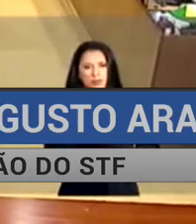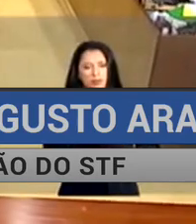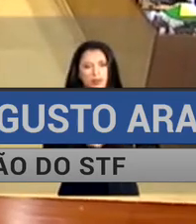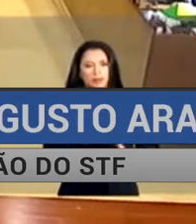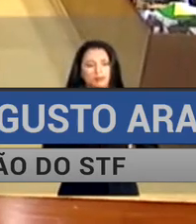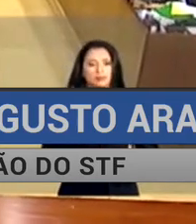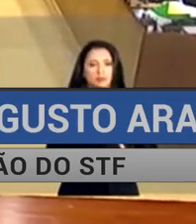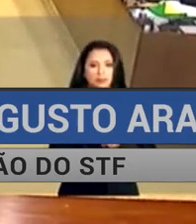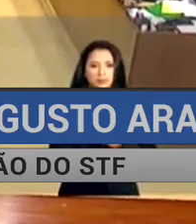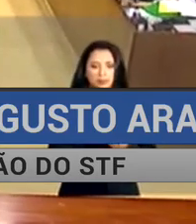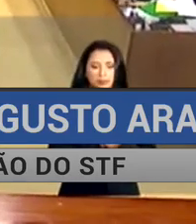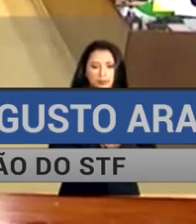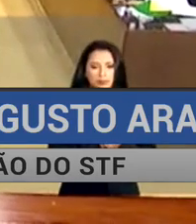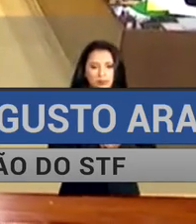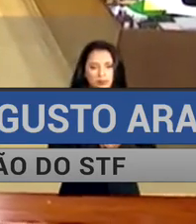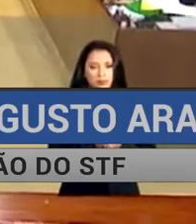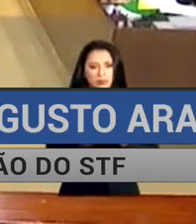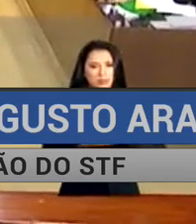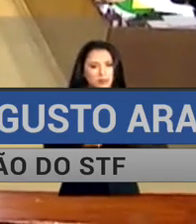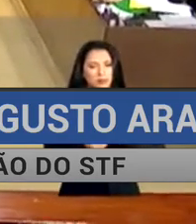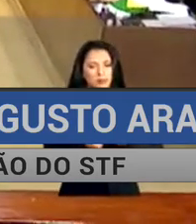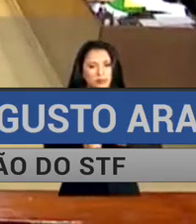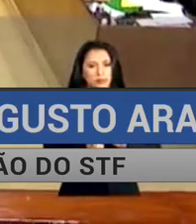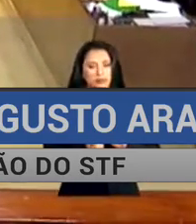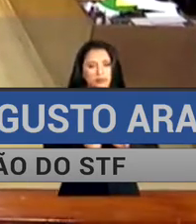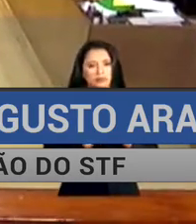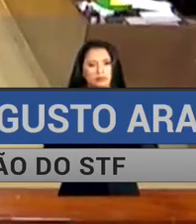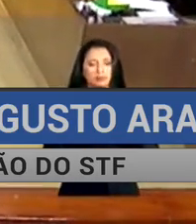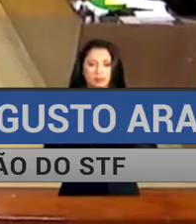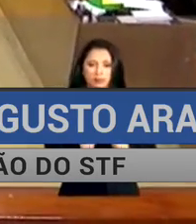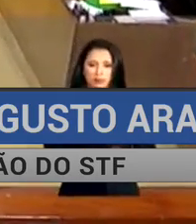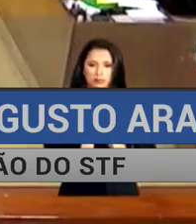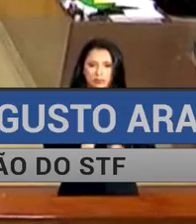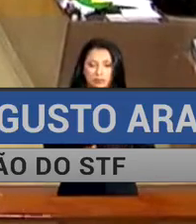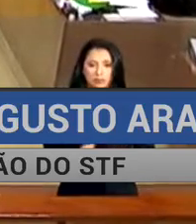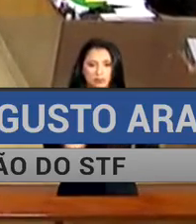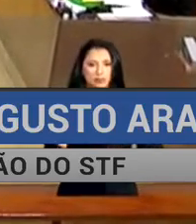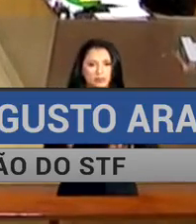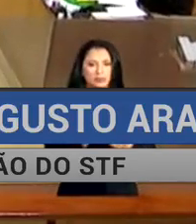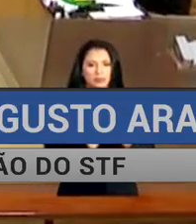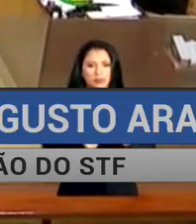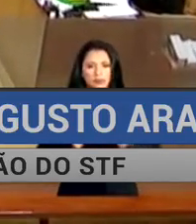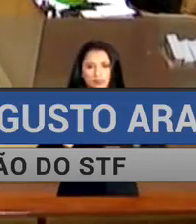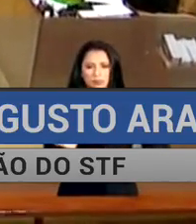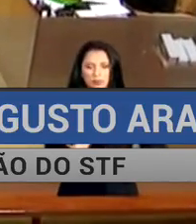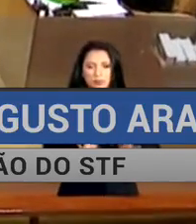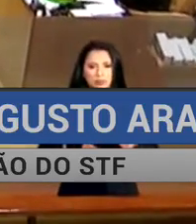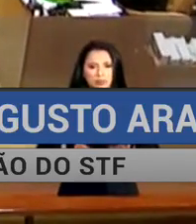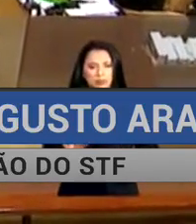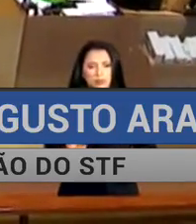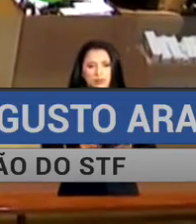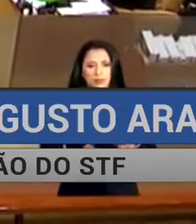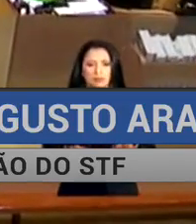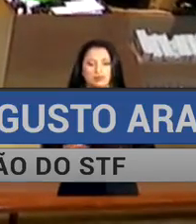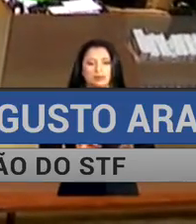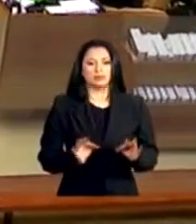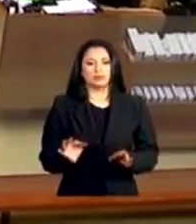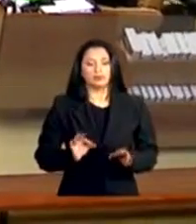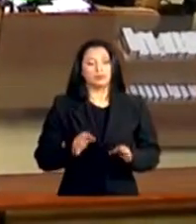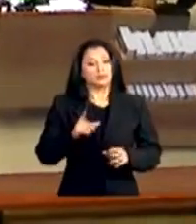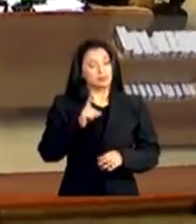instância e no caso de processos já tem o delatado conseguir comprovar prejuízo o que seria feito nas